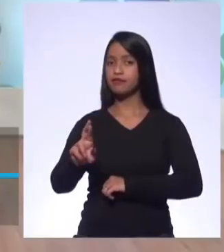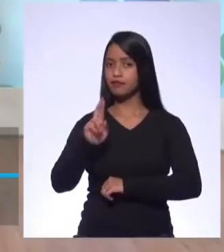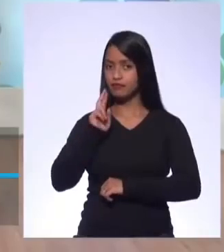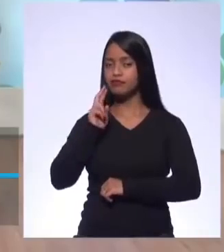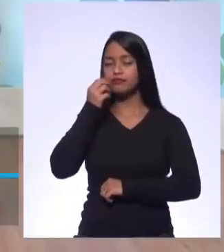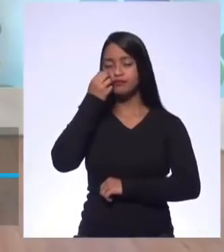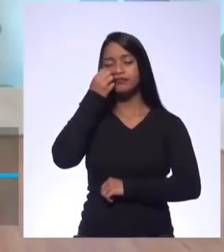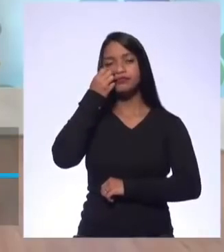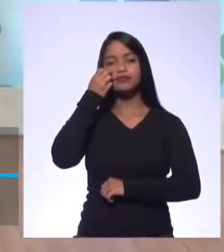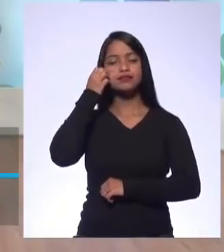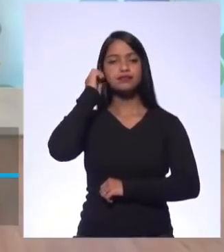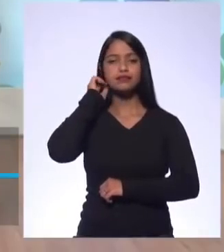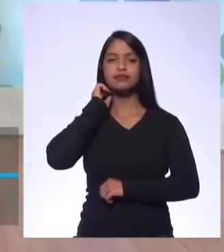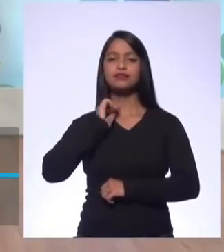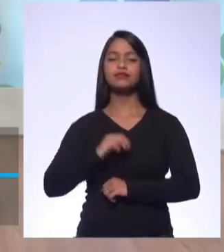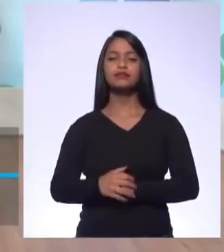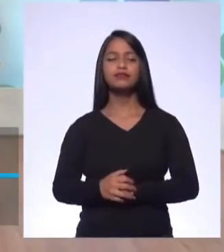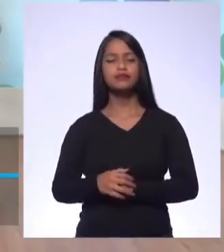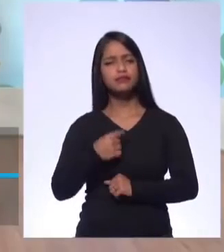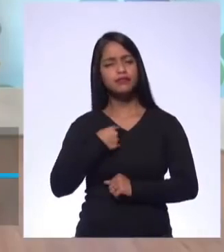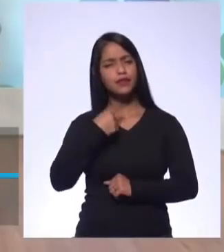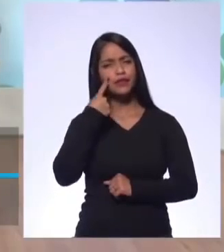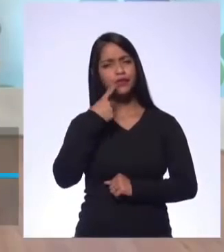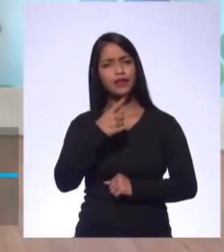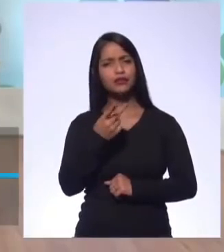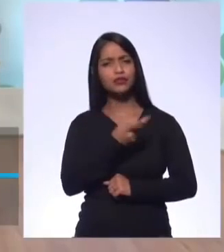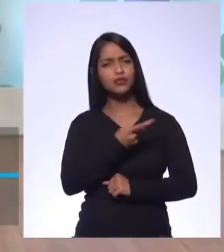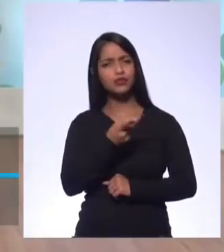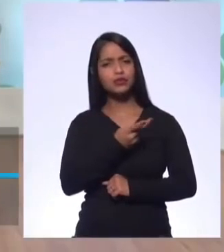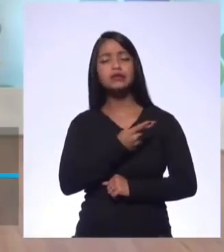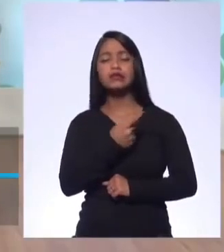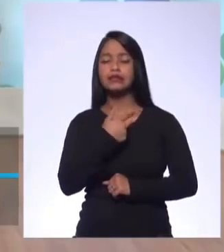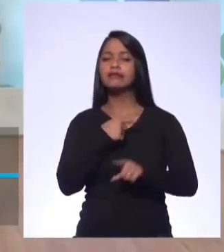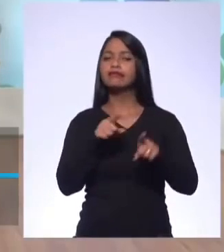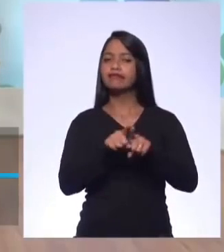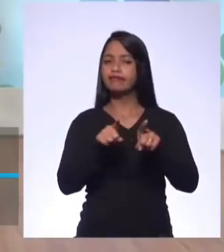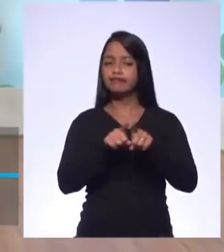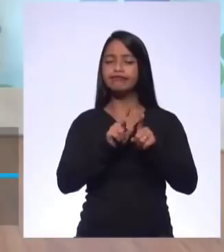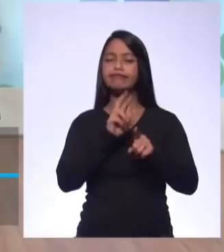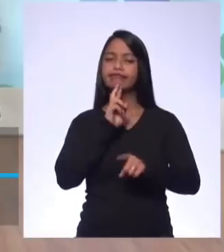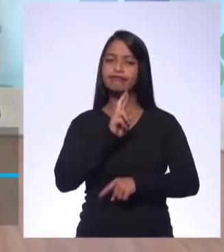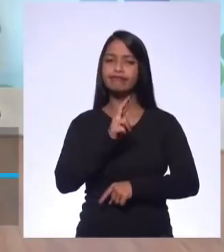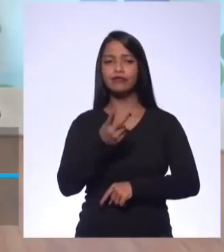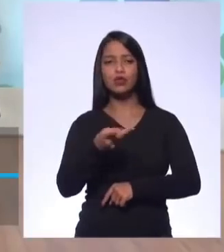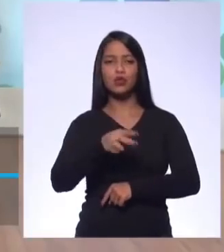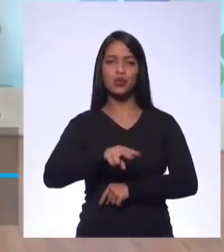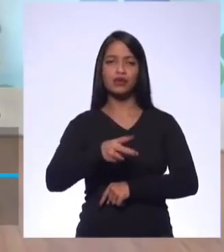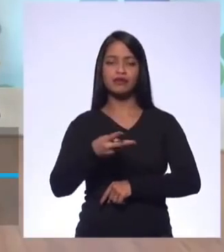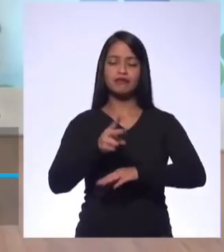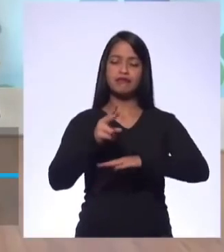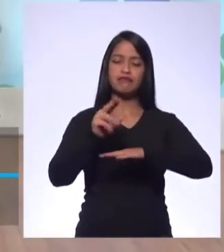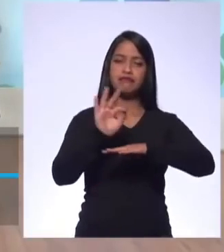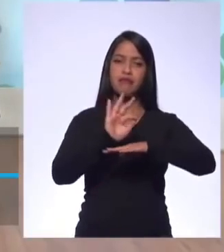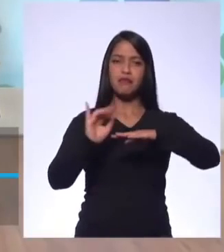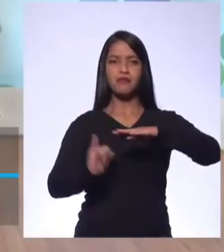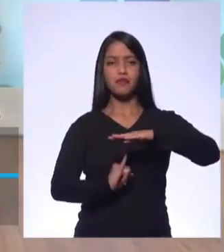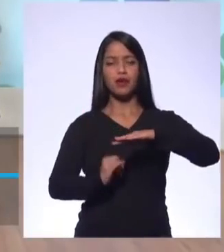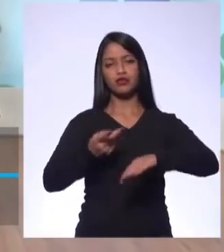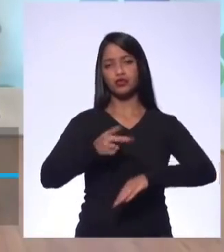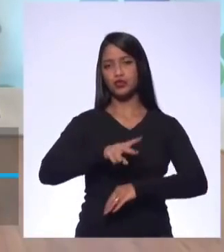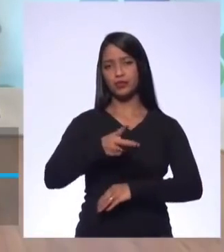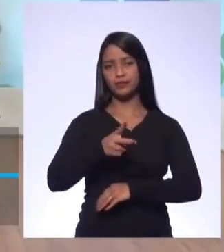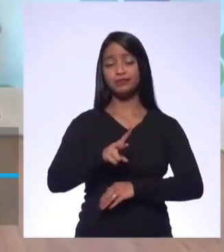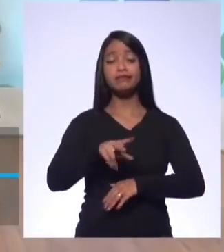toda... Informal? Eu vi ambas também aqui. Ambas. Ó. Eu colocaria ambas também, porque dependendo do contexto, da situação, como a gente acabou de